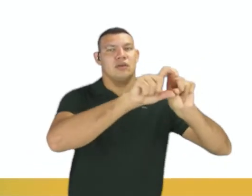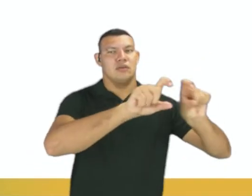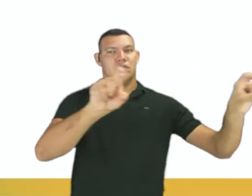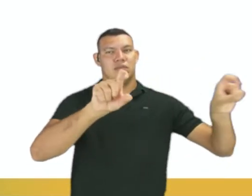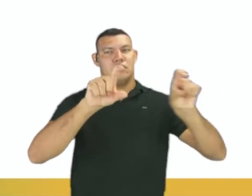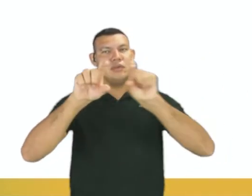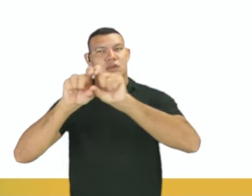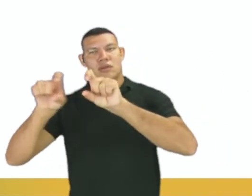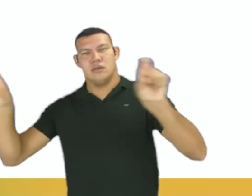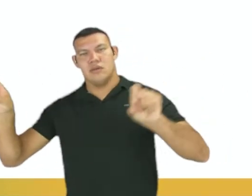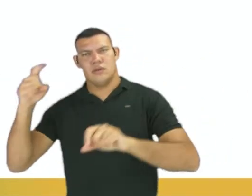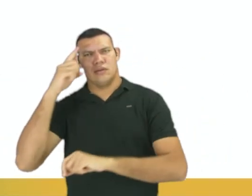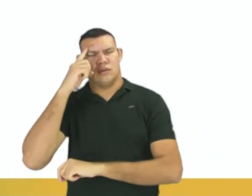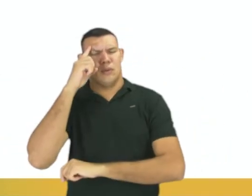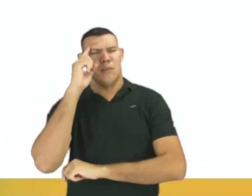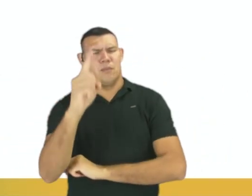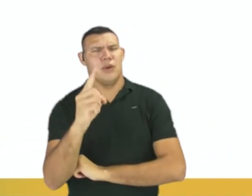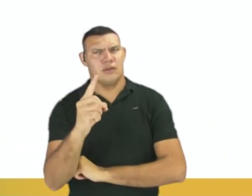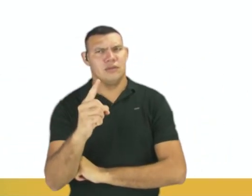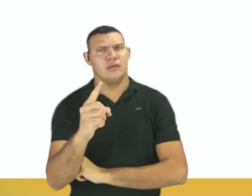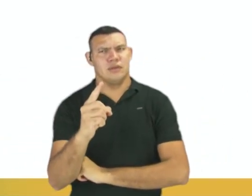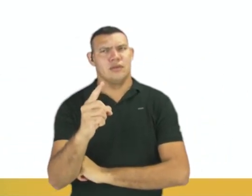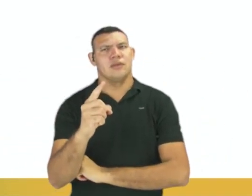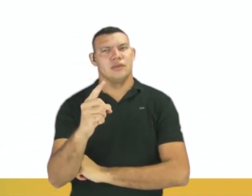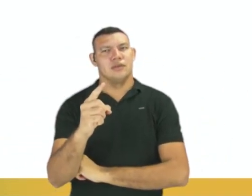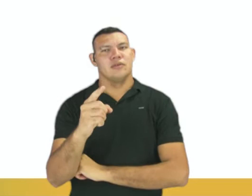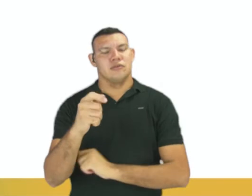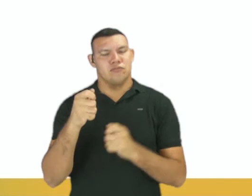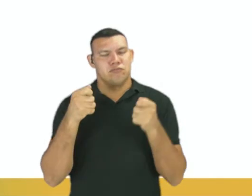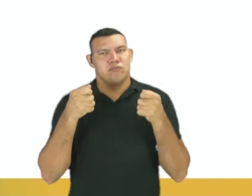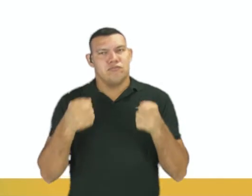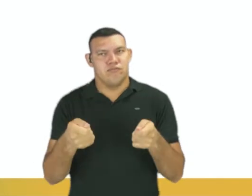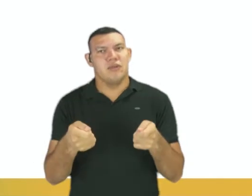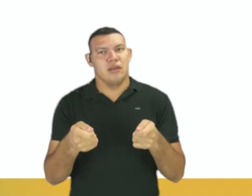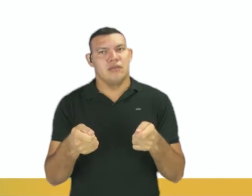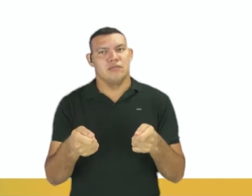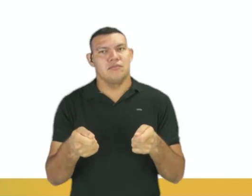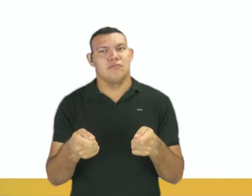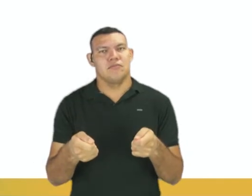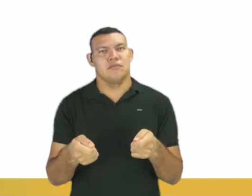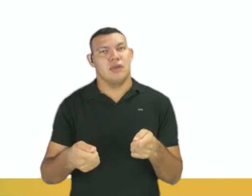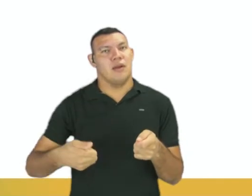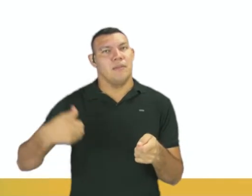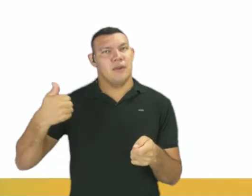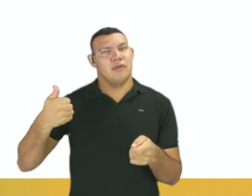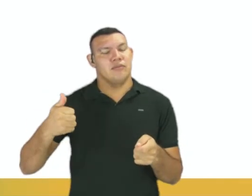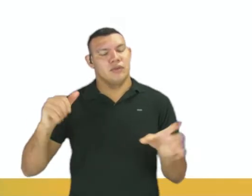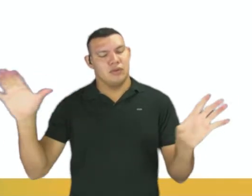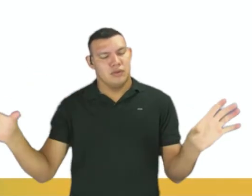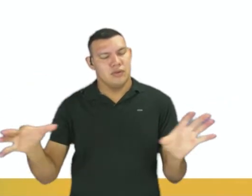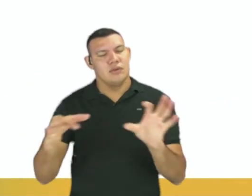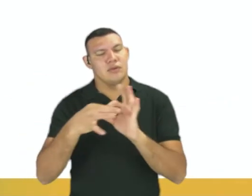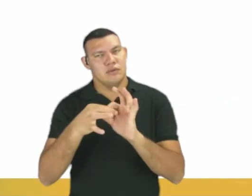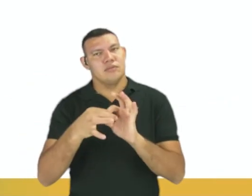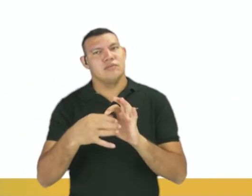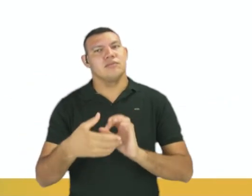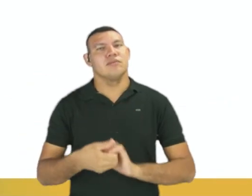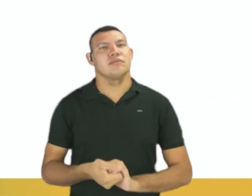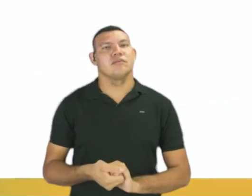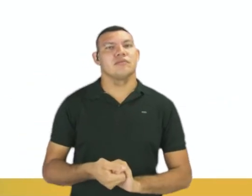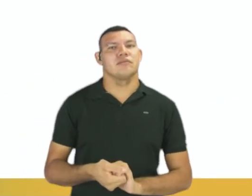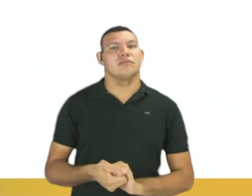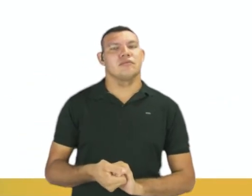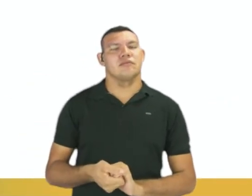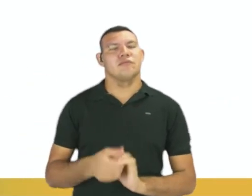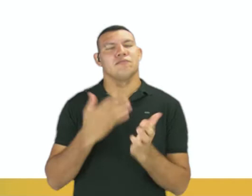quem manda quem é domina a segunda oração é a primeira por isso chama subordinação quando a